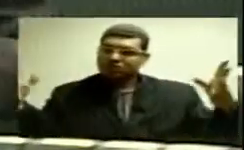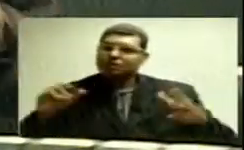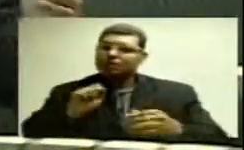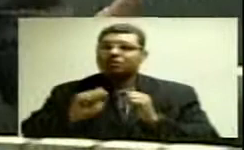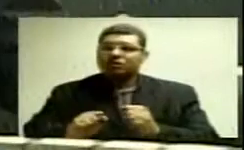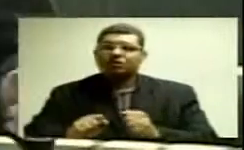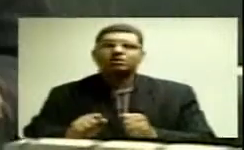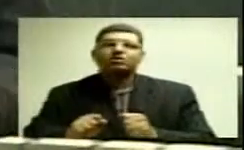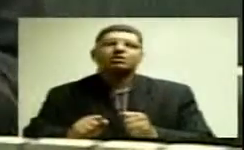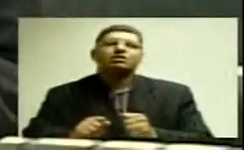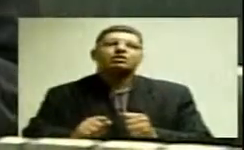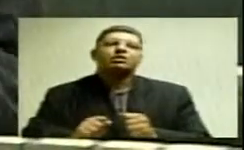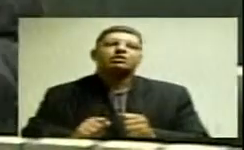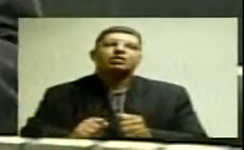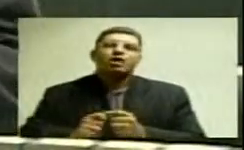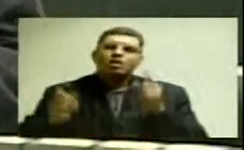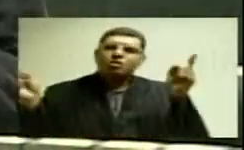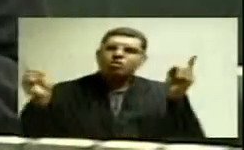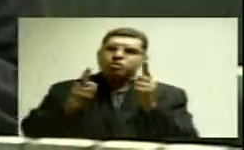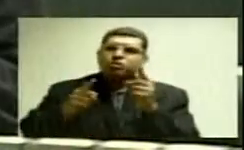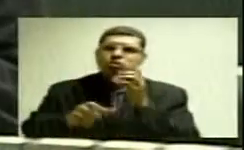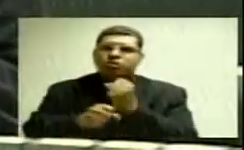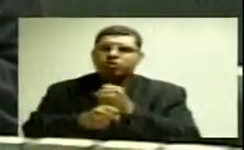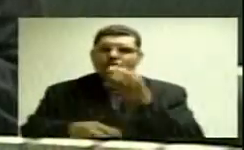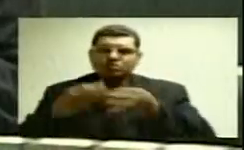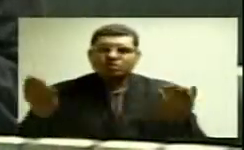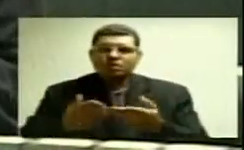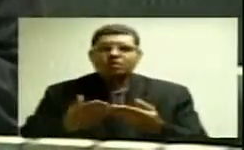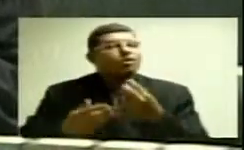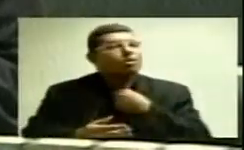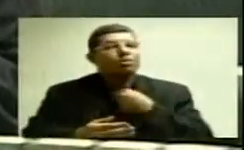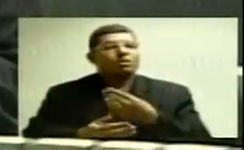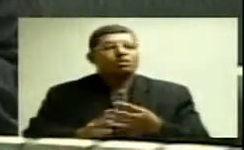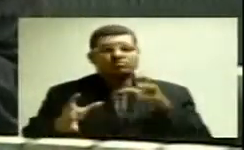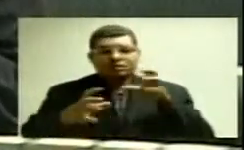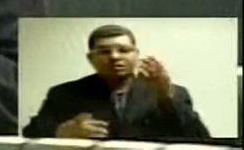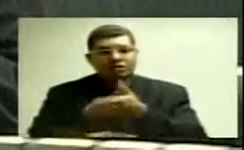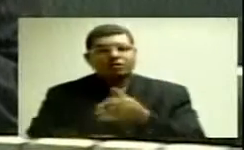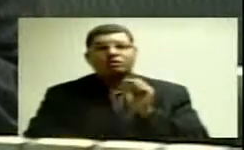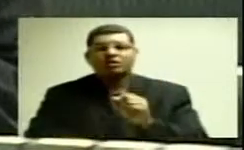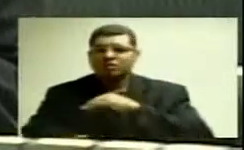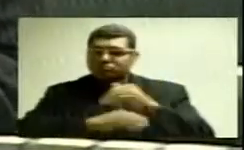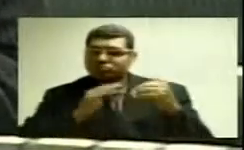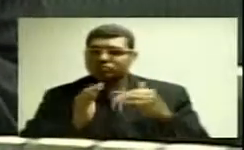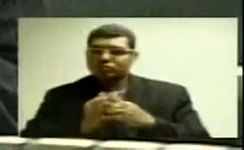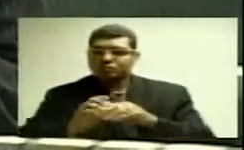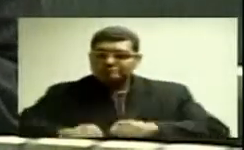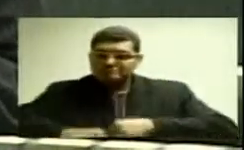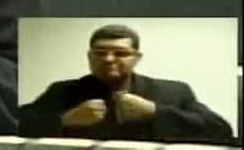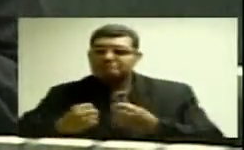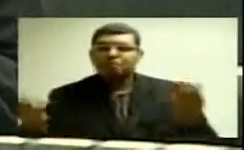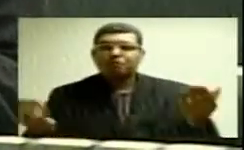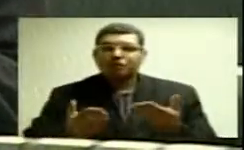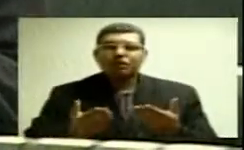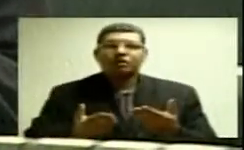aumentar, diminuir um pouco a sua defasagem de desembargadores, mas não pode concentrar todo o